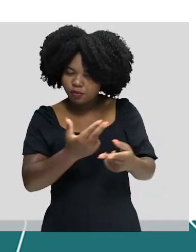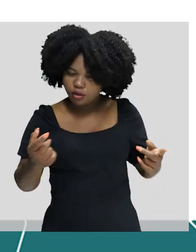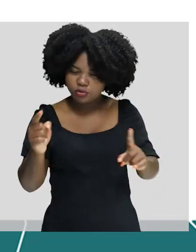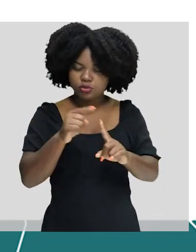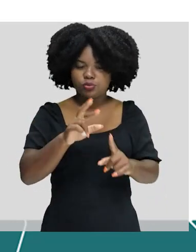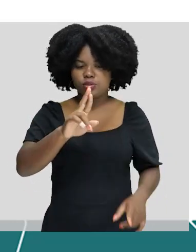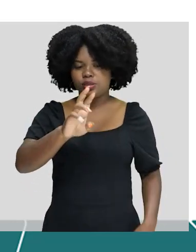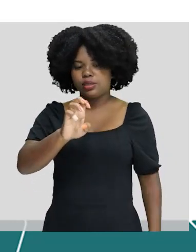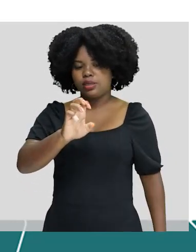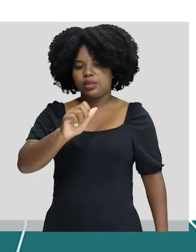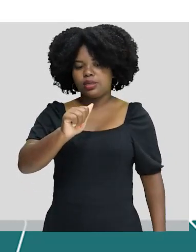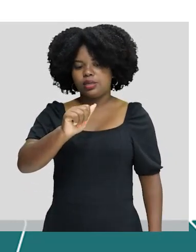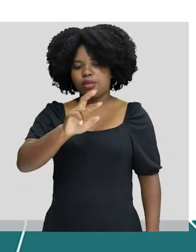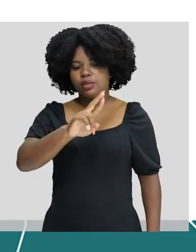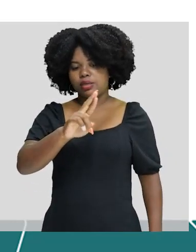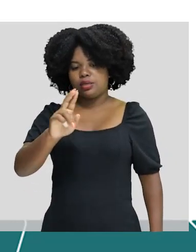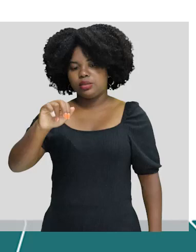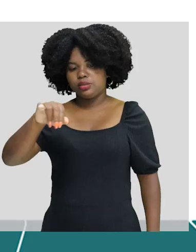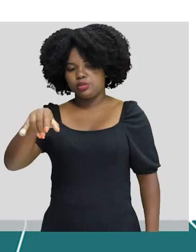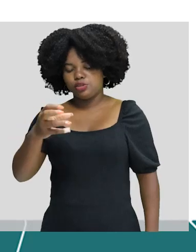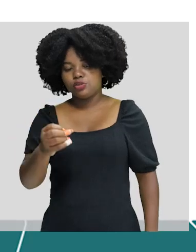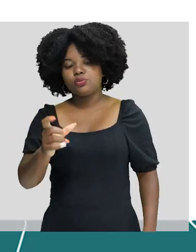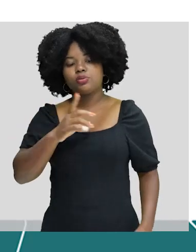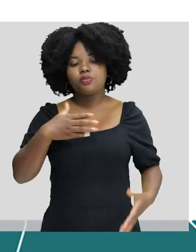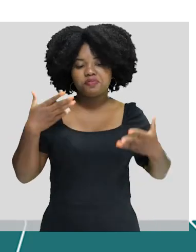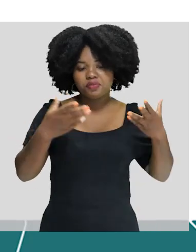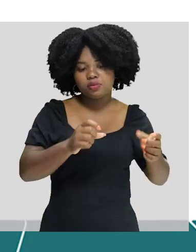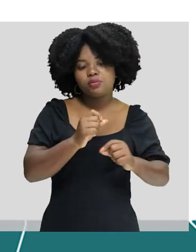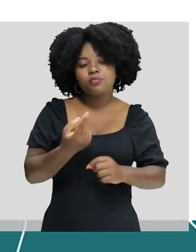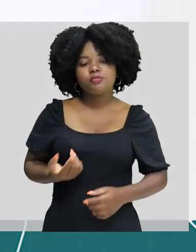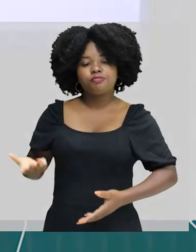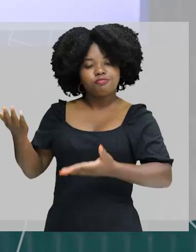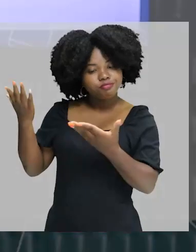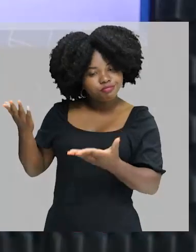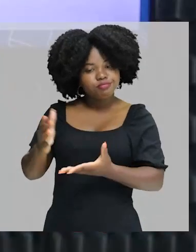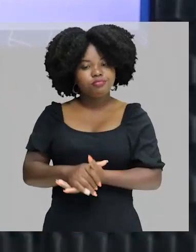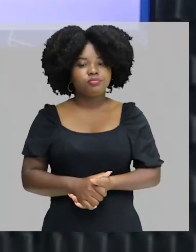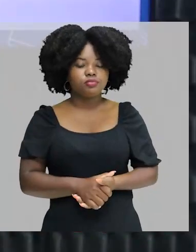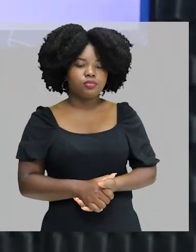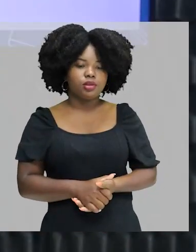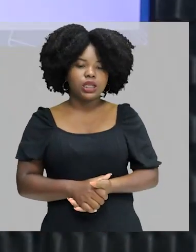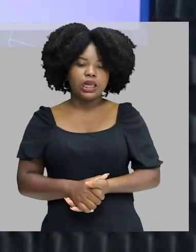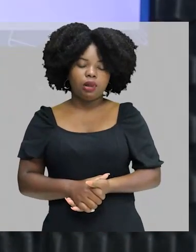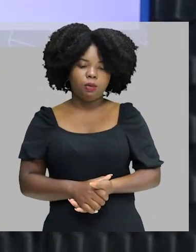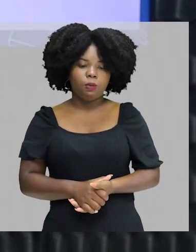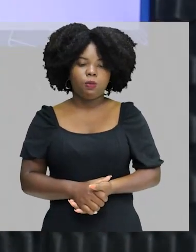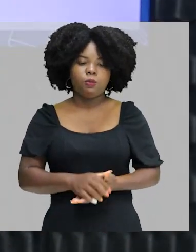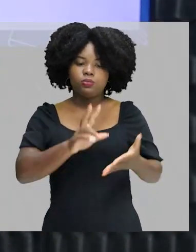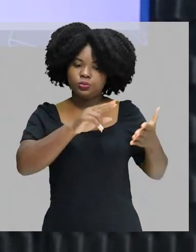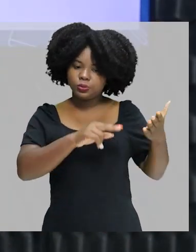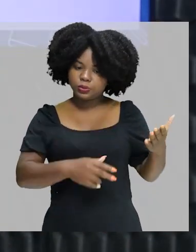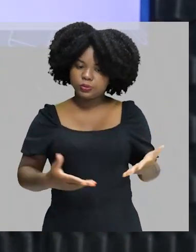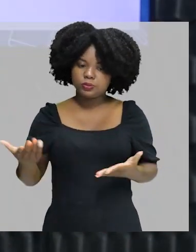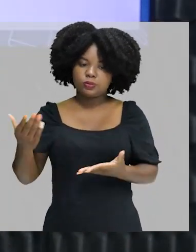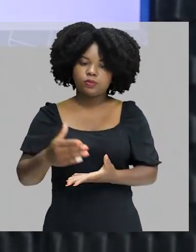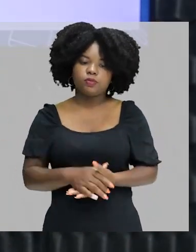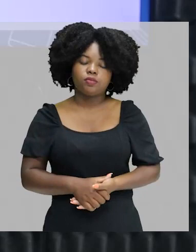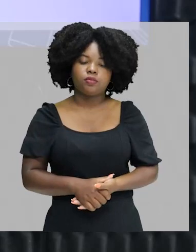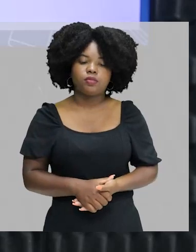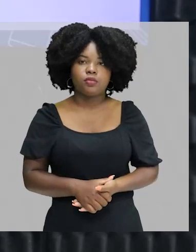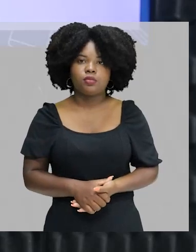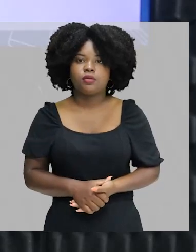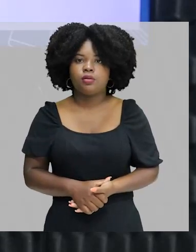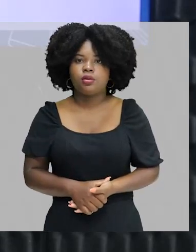rearranjo, né, eu queria destacar a poliuretana. Olha só, turminha. O polímero